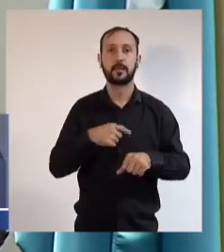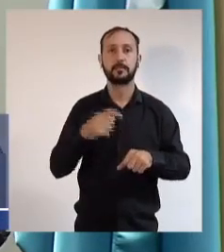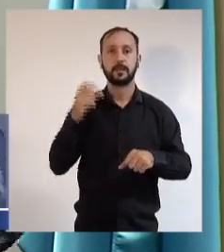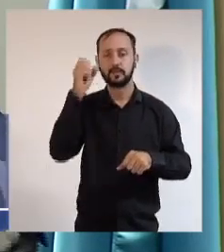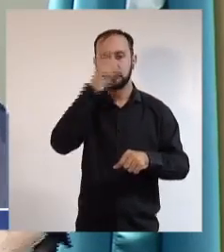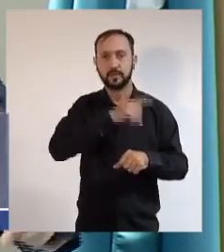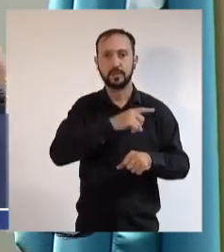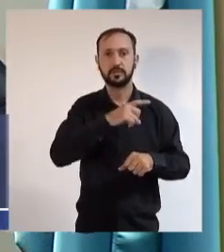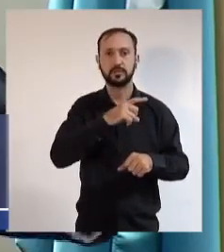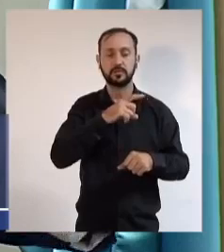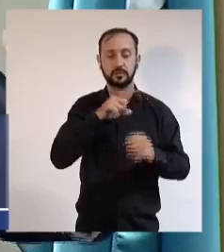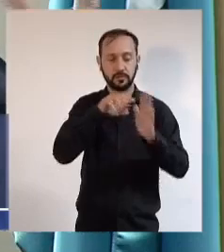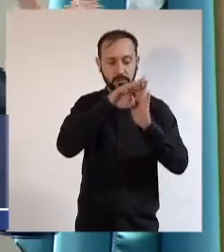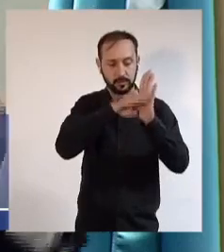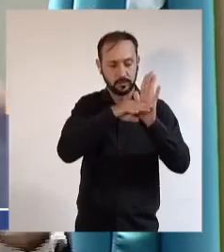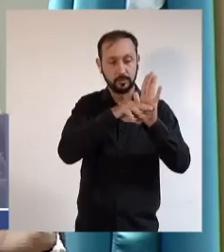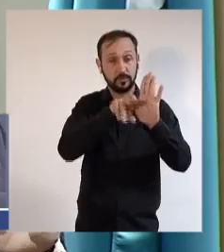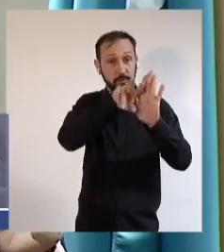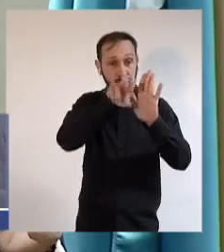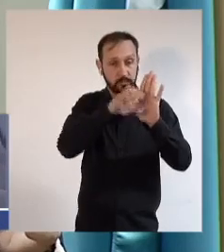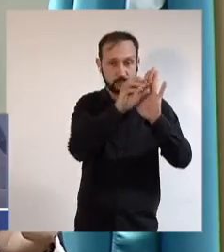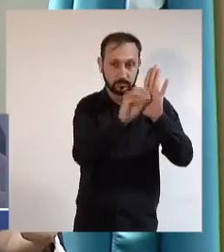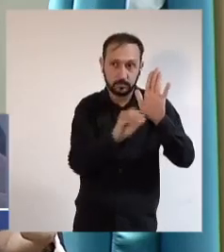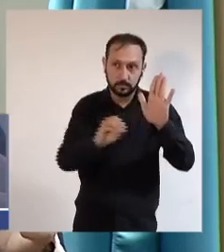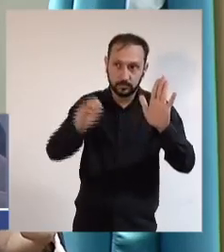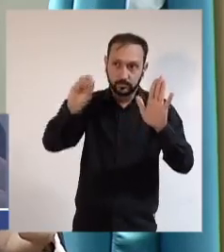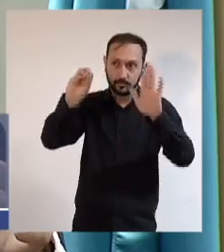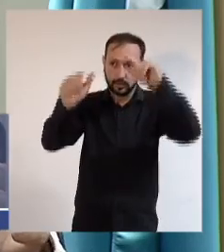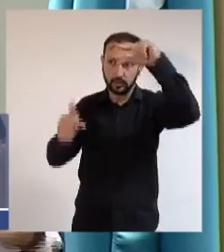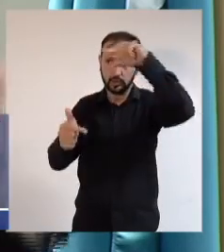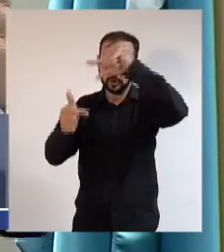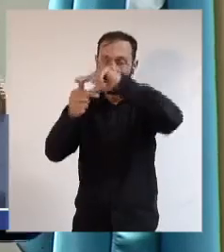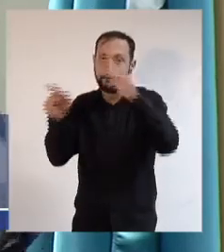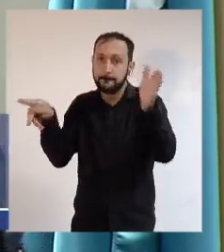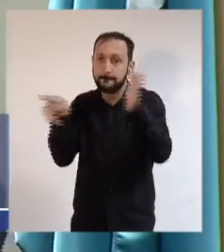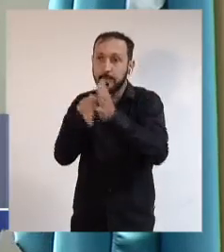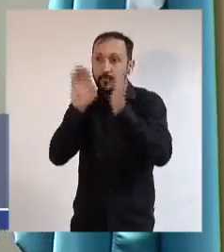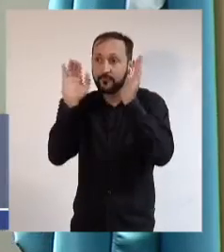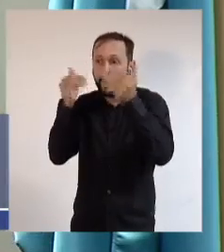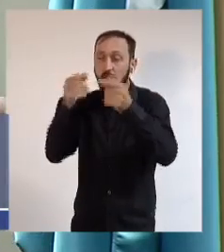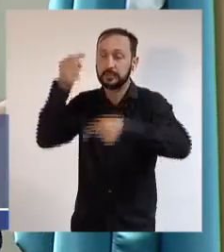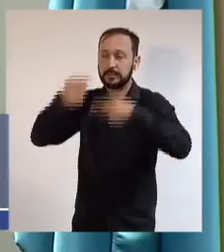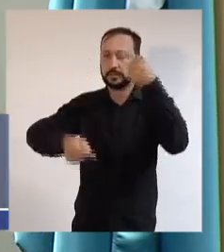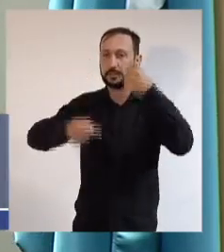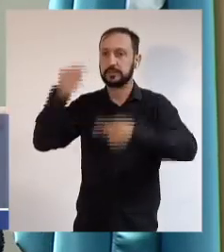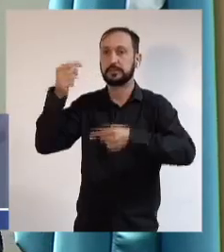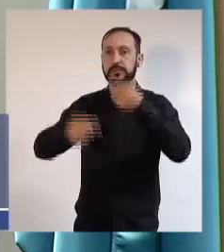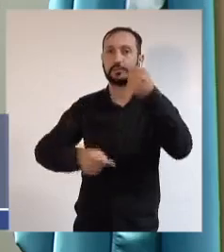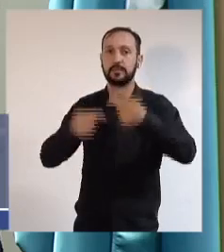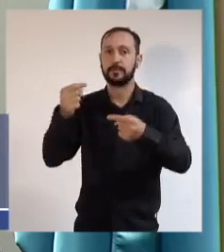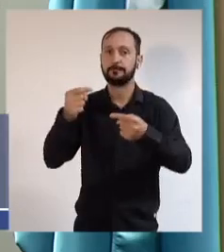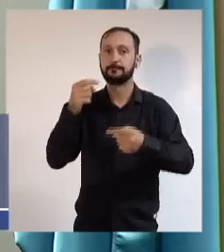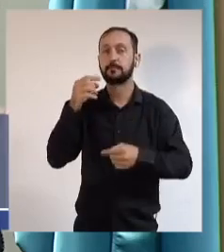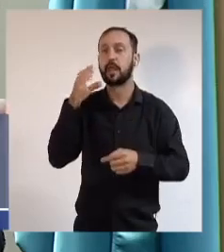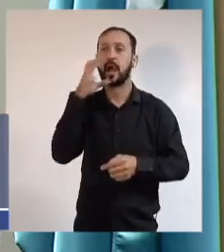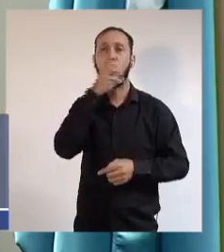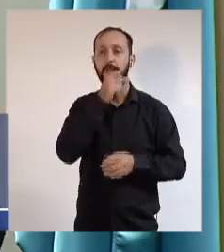truncada nós podemos separar e essa discussão discutir previamente